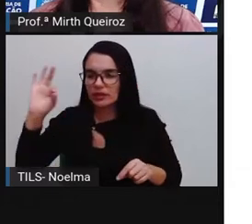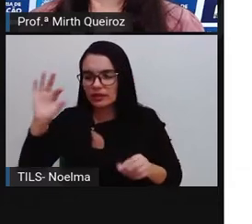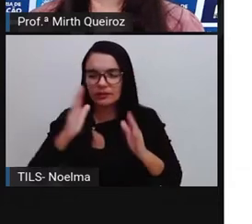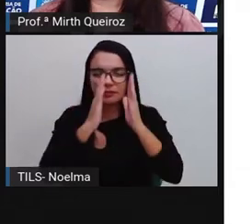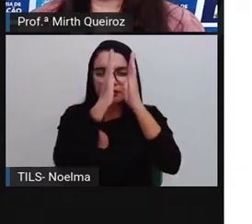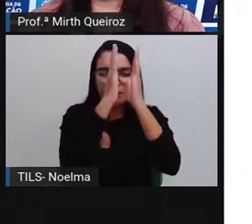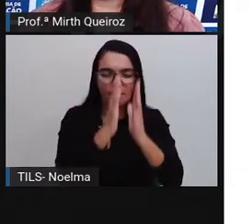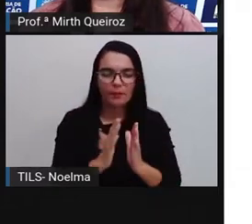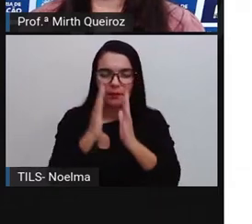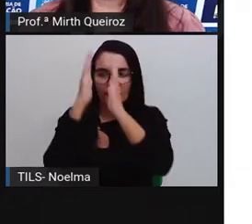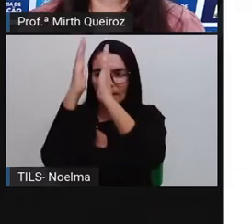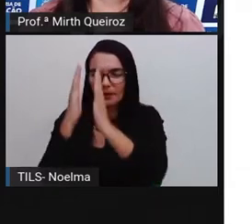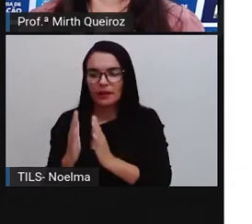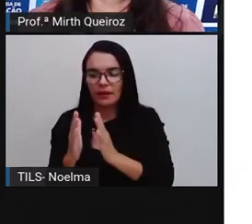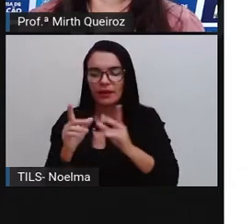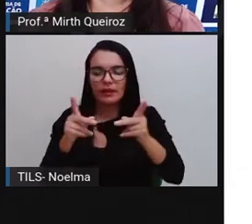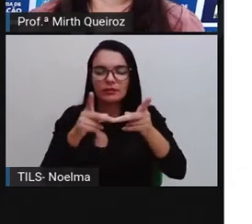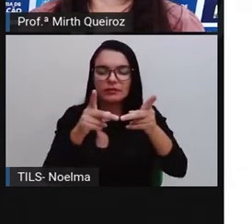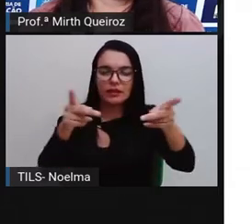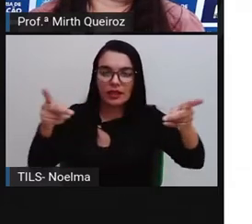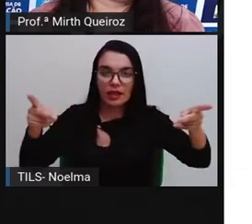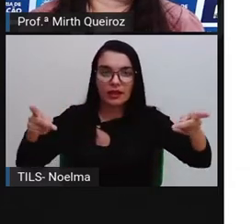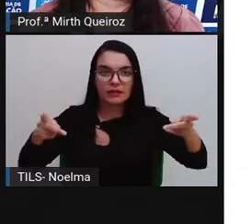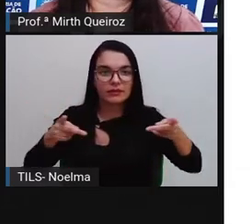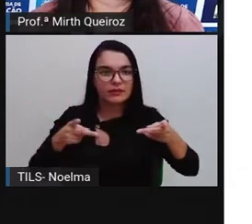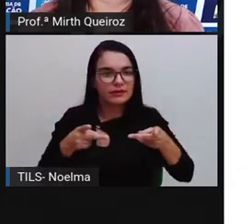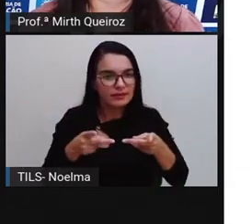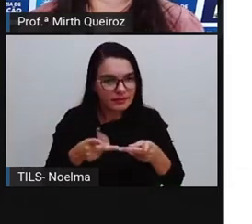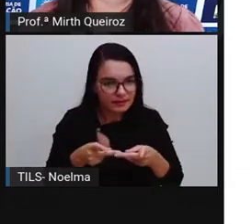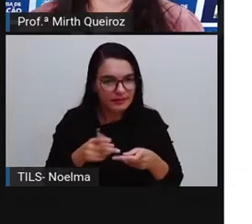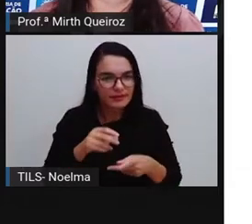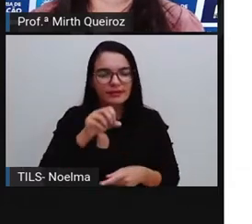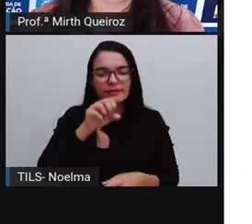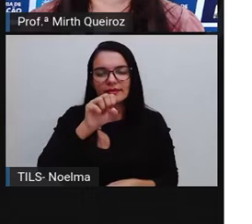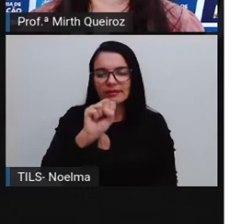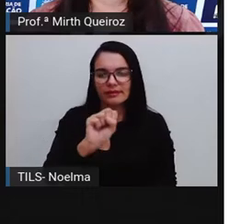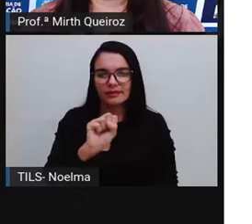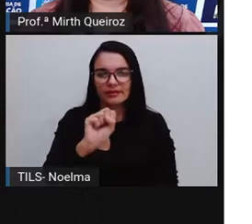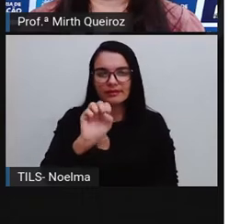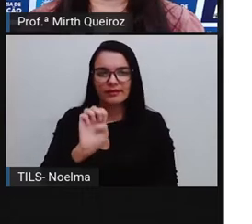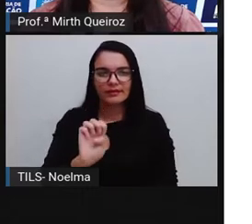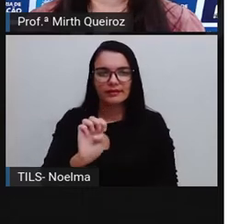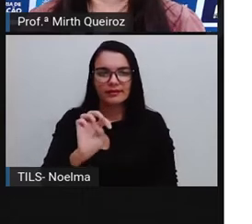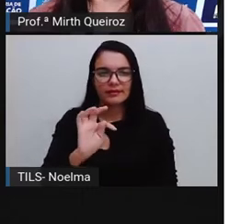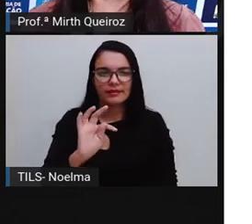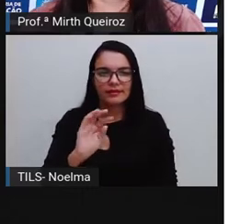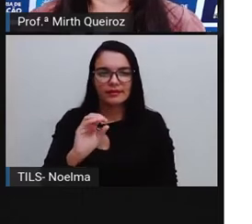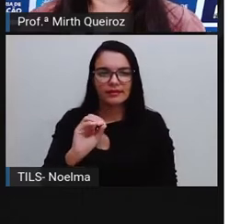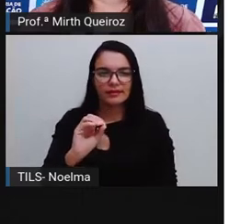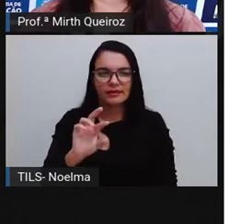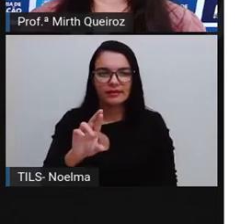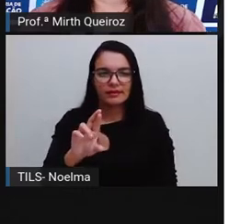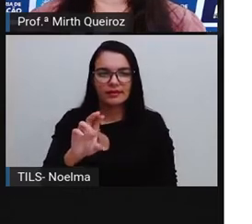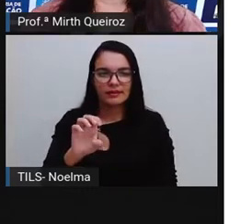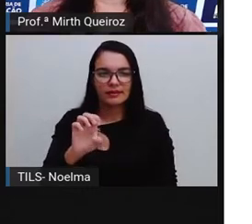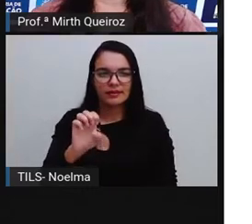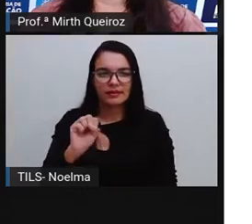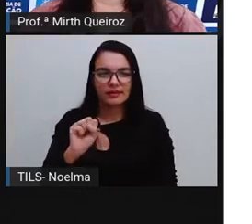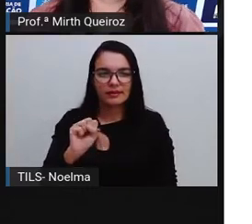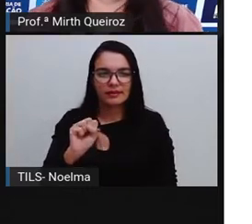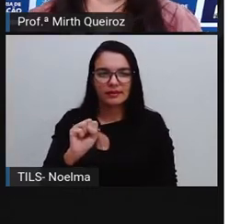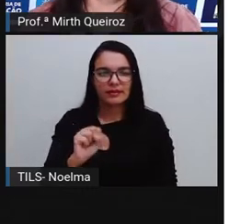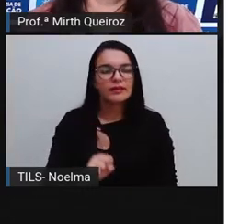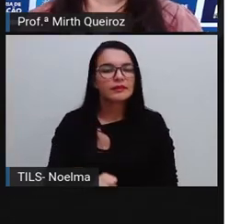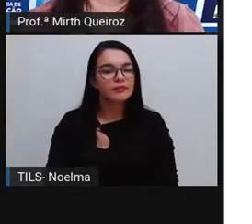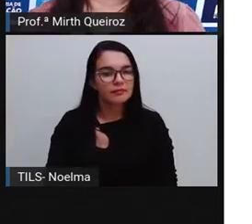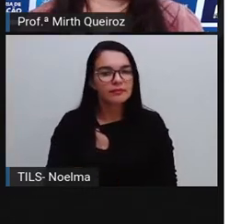e setores, que também é chamado de gráfico de pizza. Que tipo de gráfico é esse?